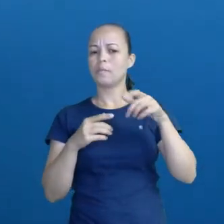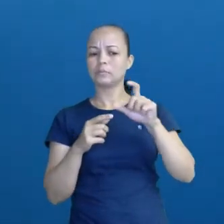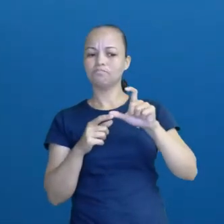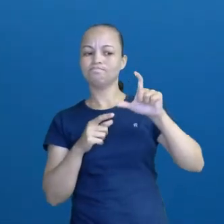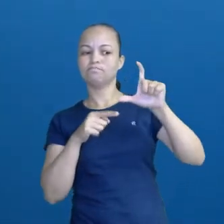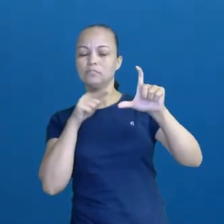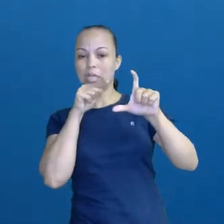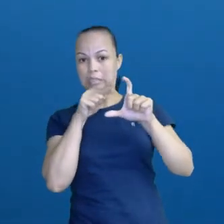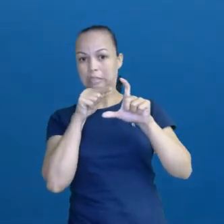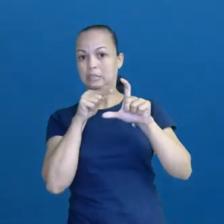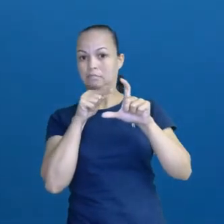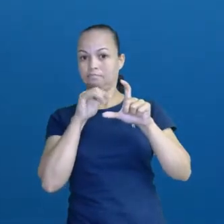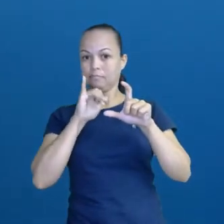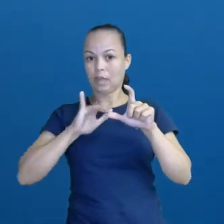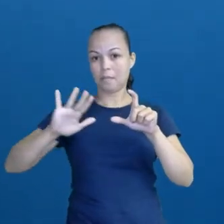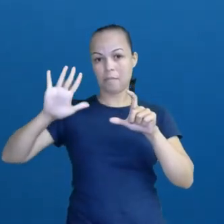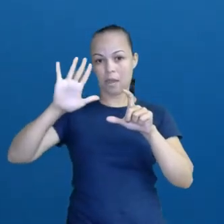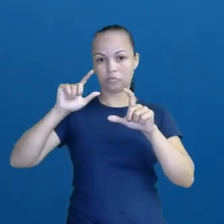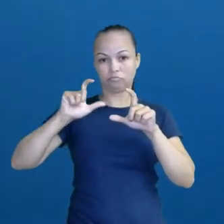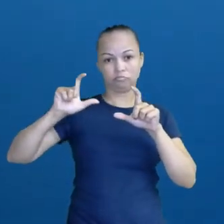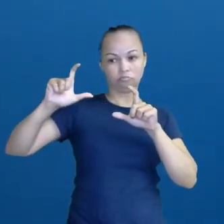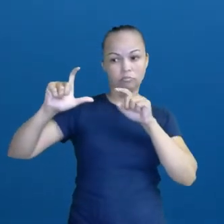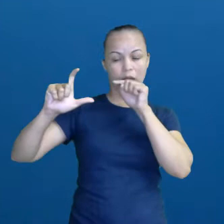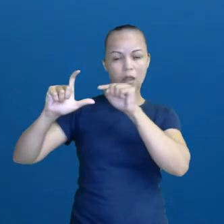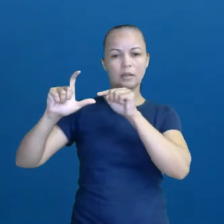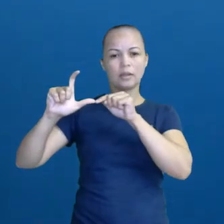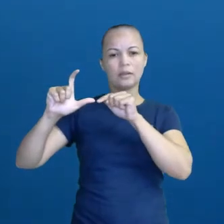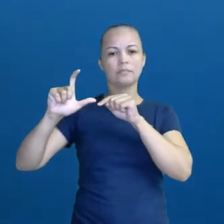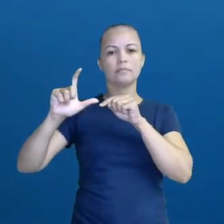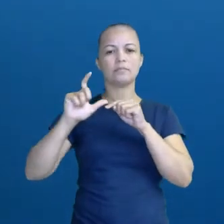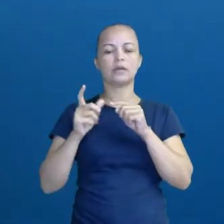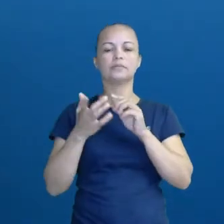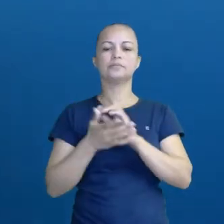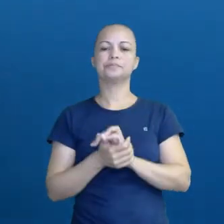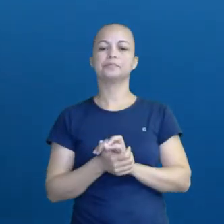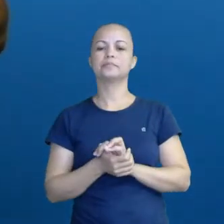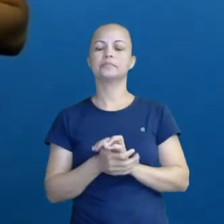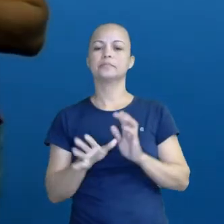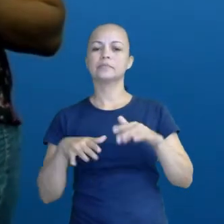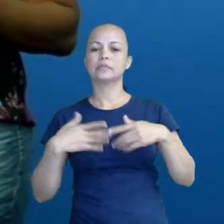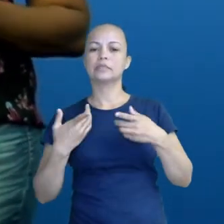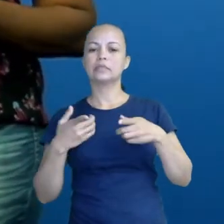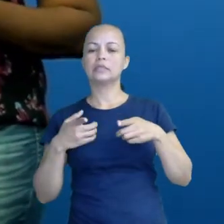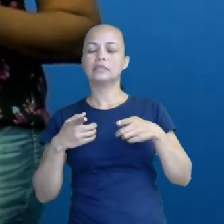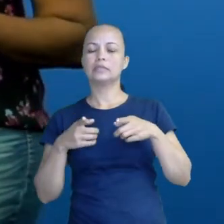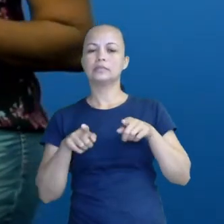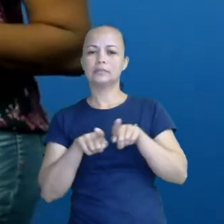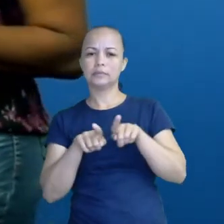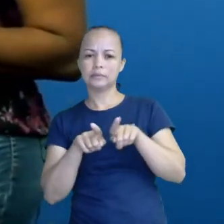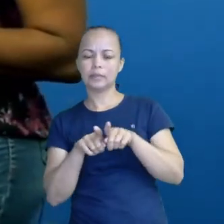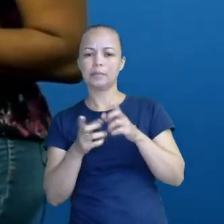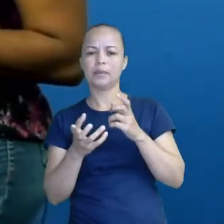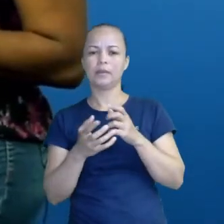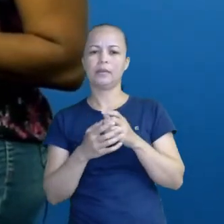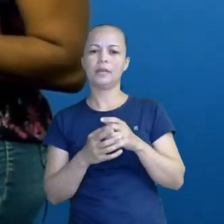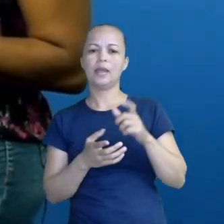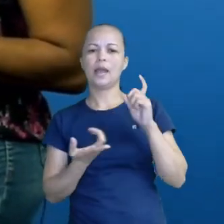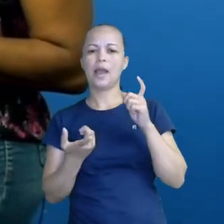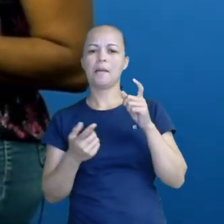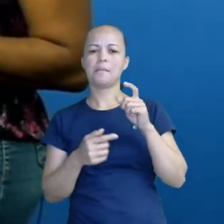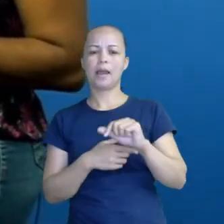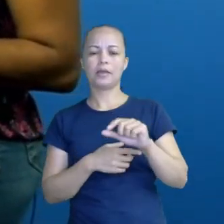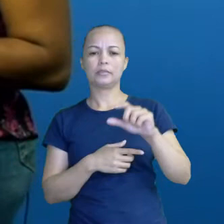losango essa parte aqui ó é a parte maior do meu losango e a